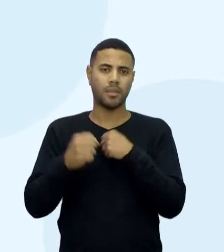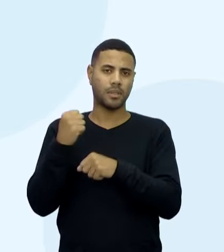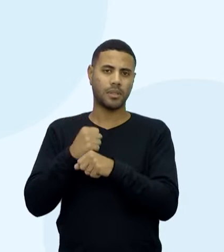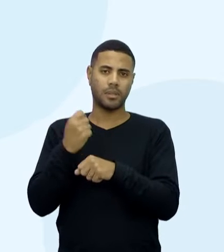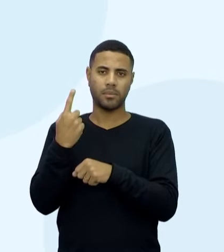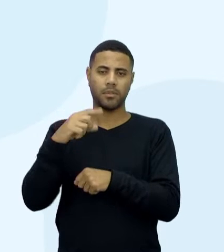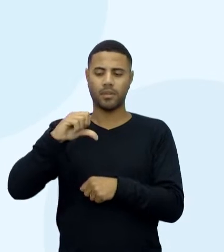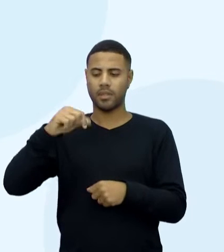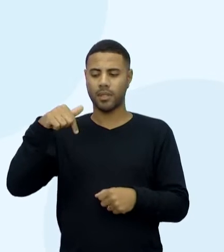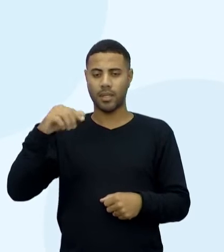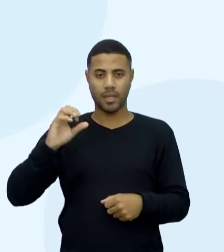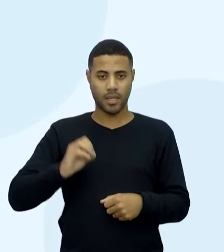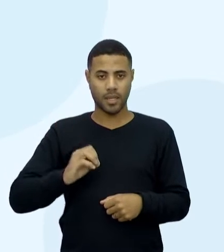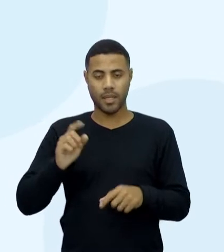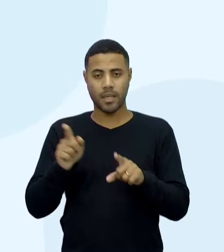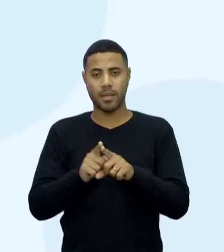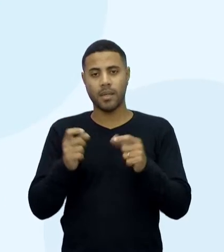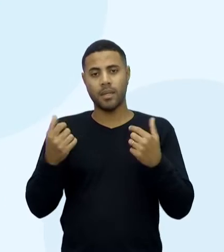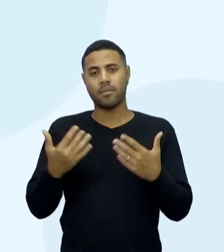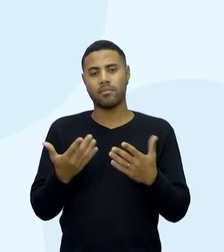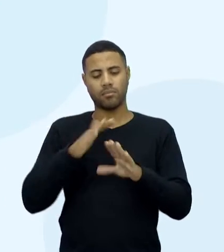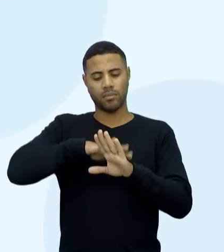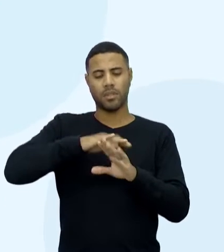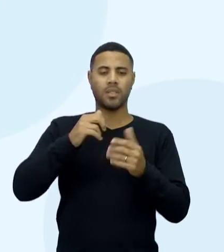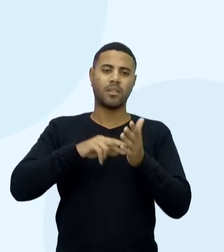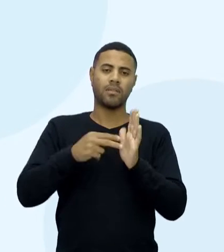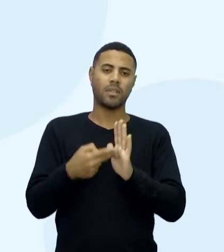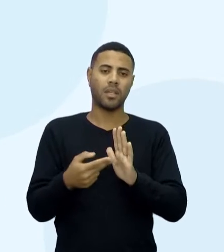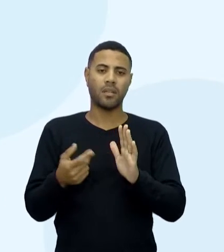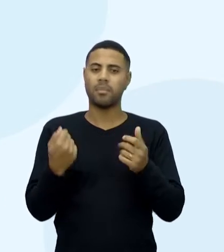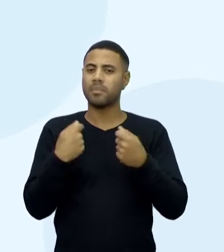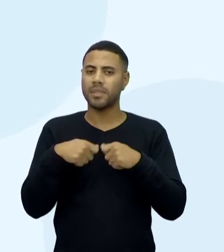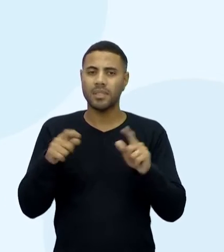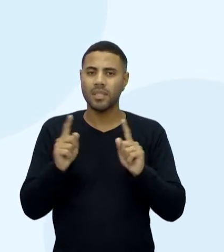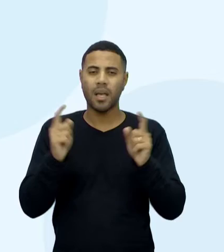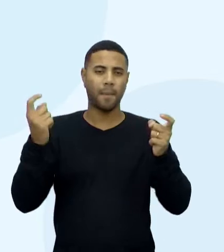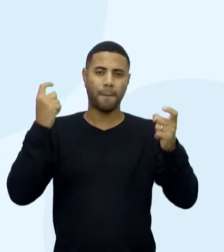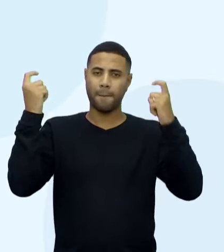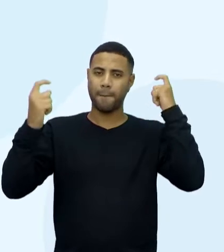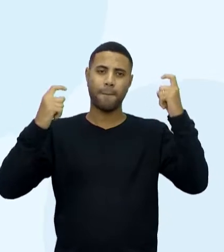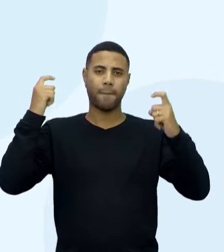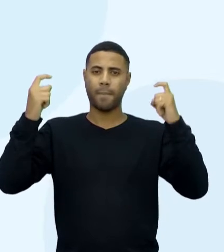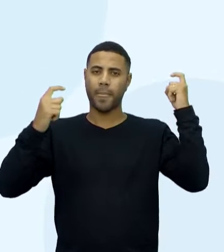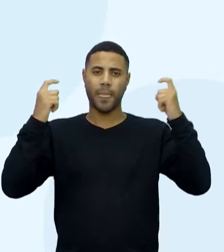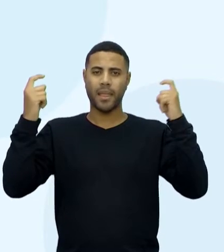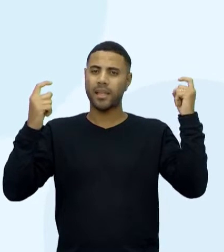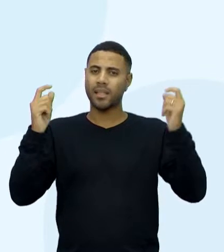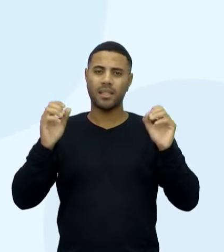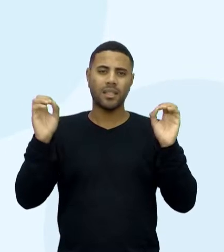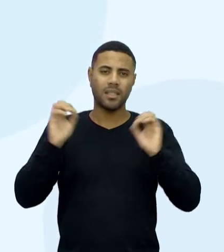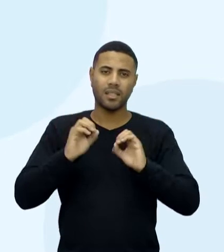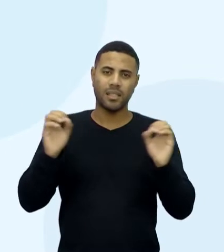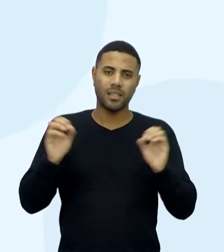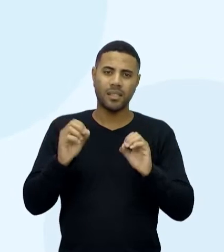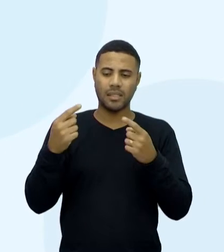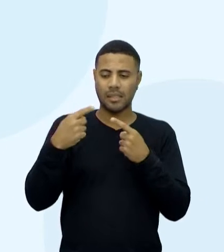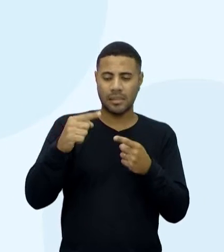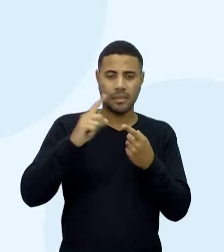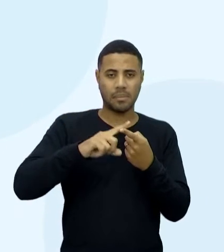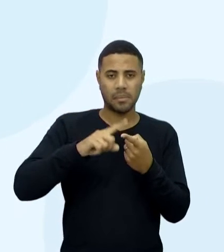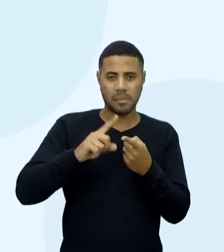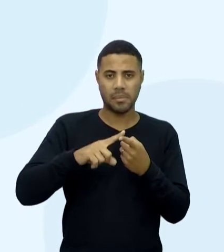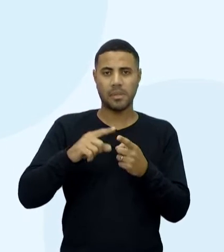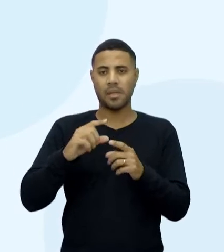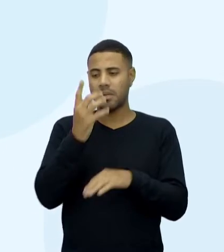70 e que no fundo tá dizendo assim pra gente não precisamos nos preocupar né com ameaças ao meio